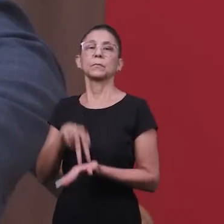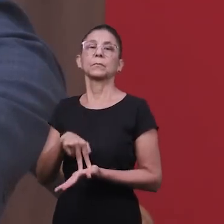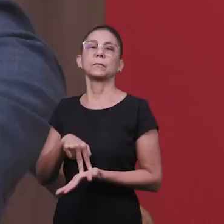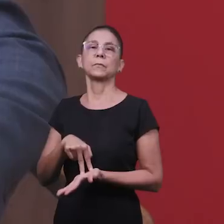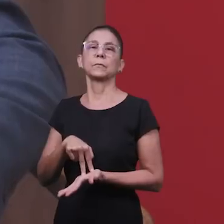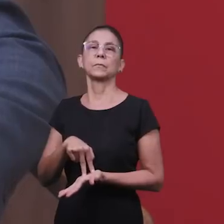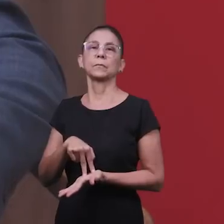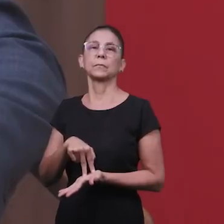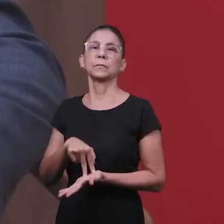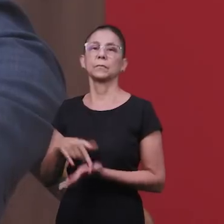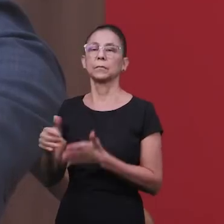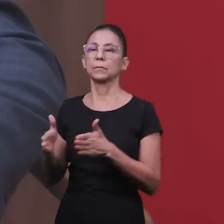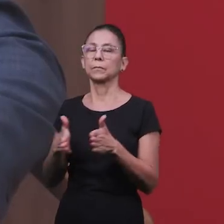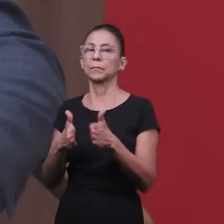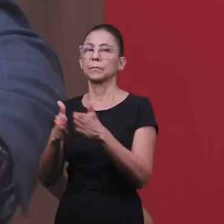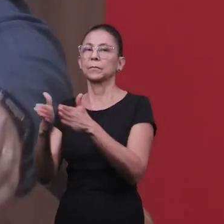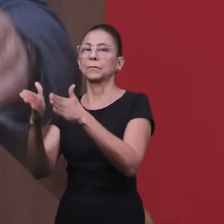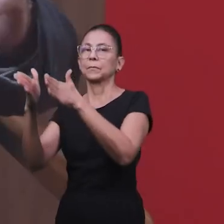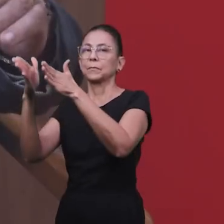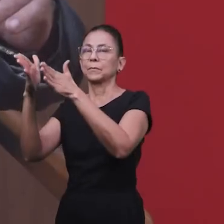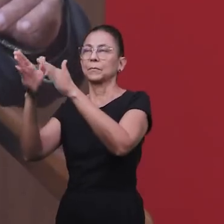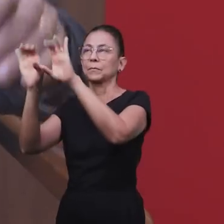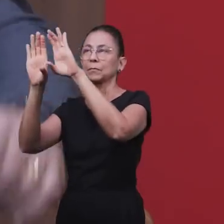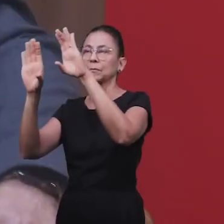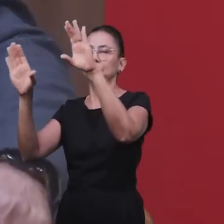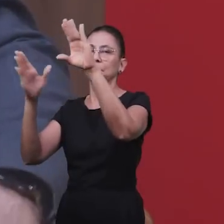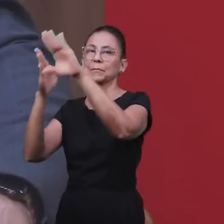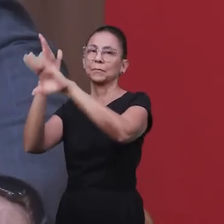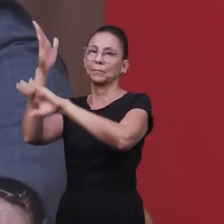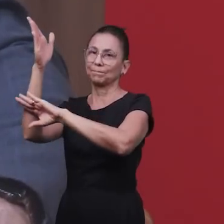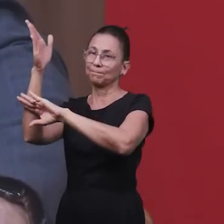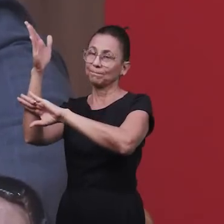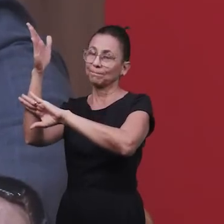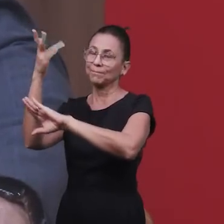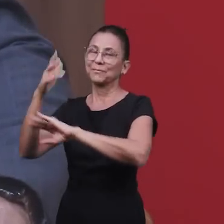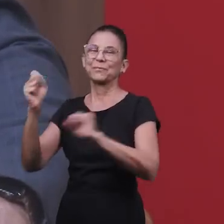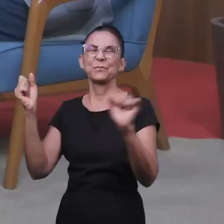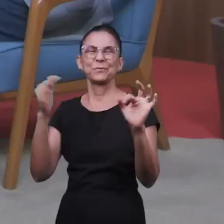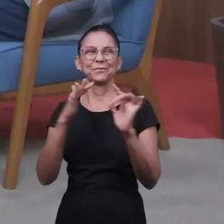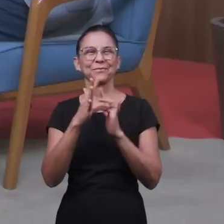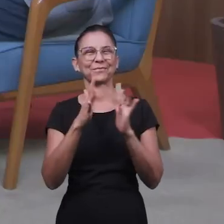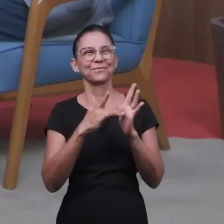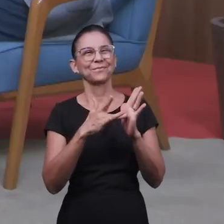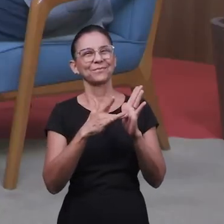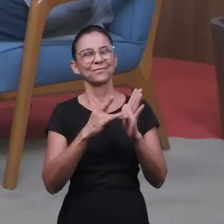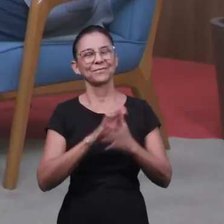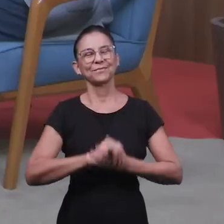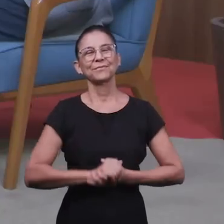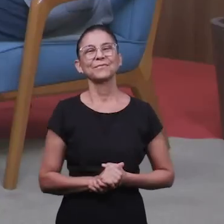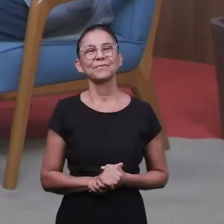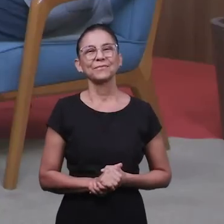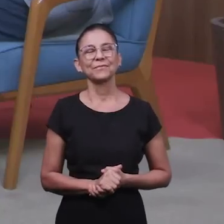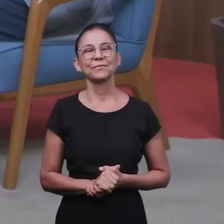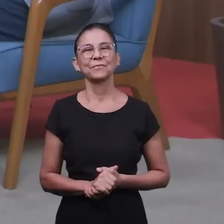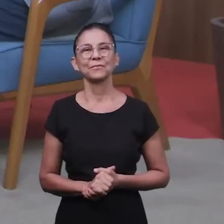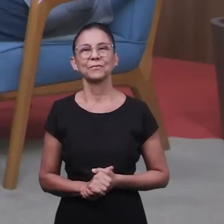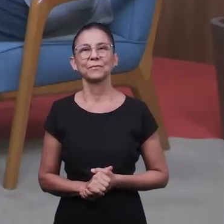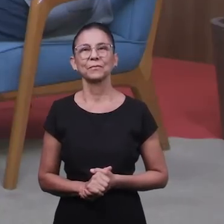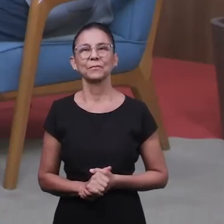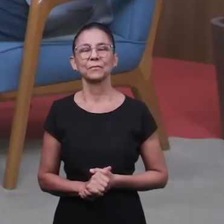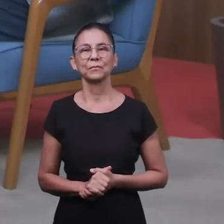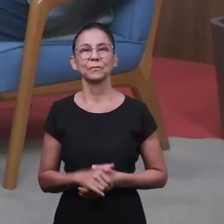permanecendo firme na caminhada até a glória celestial. Glória a Jesus. Louvado seja o nome do